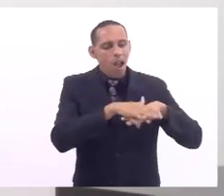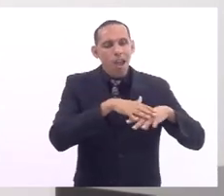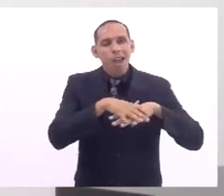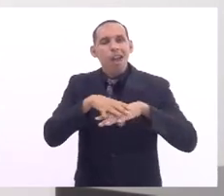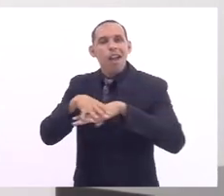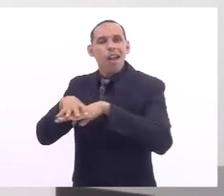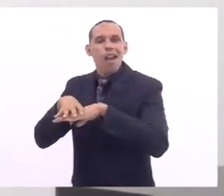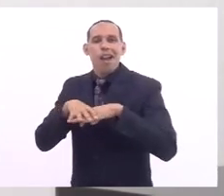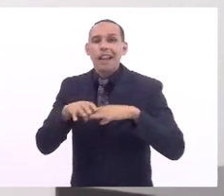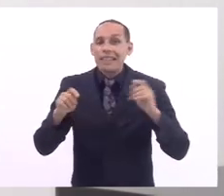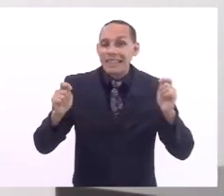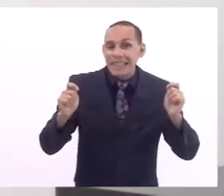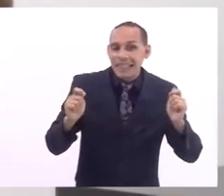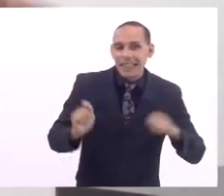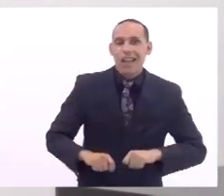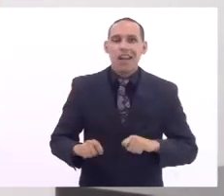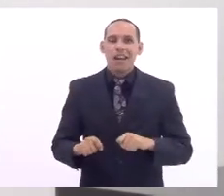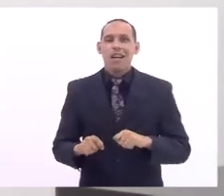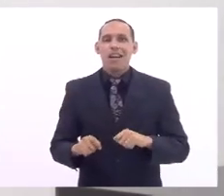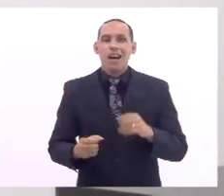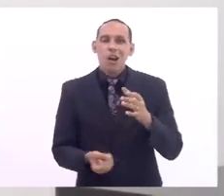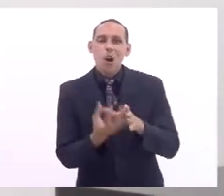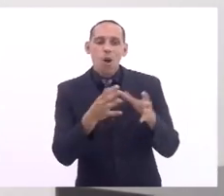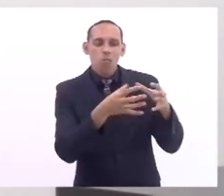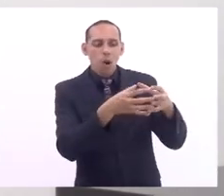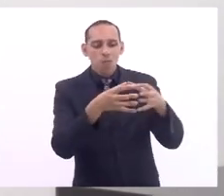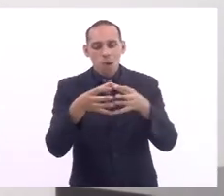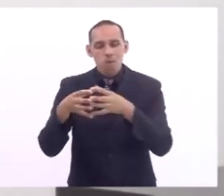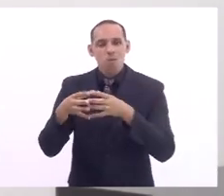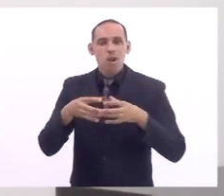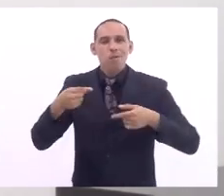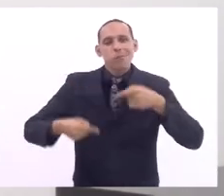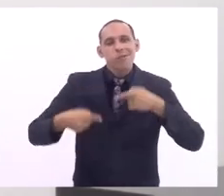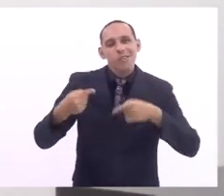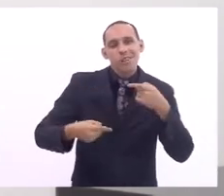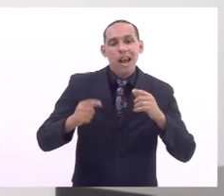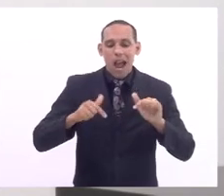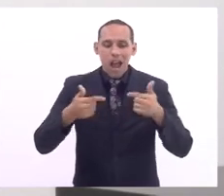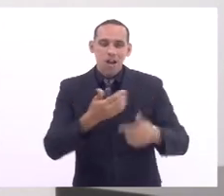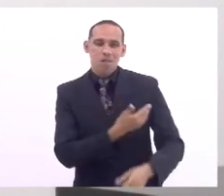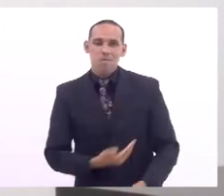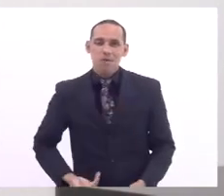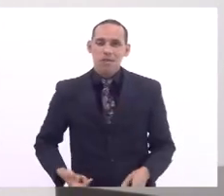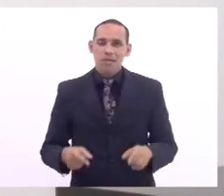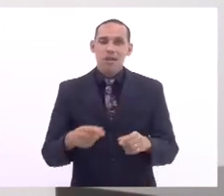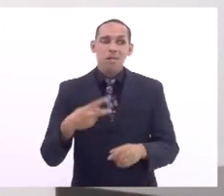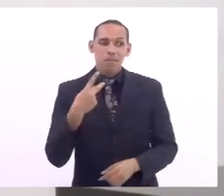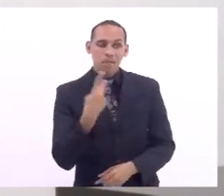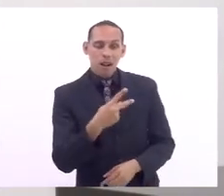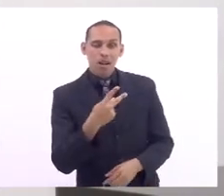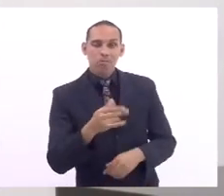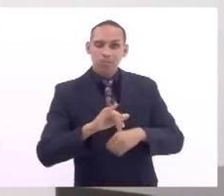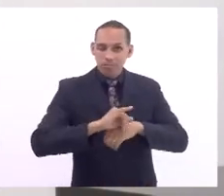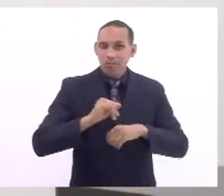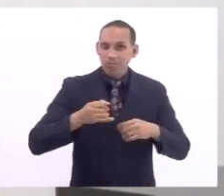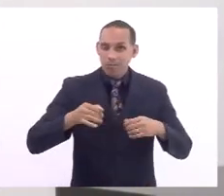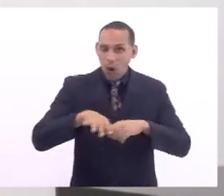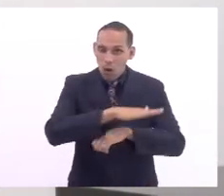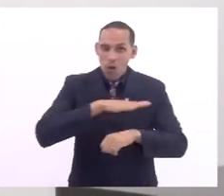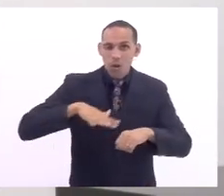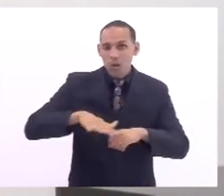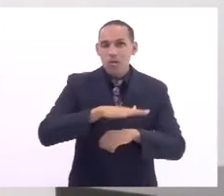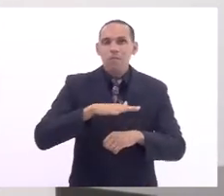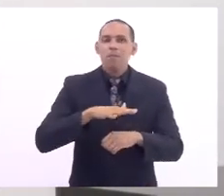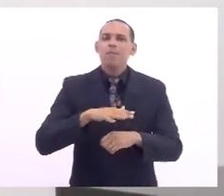que possibilitam a construção coletiva de políticas e ações públicas para a Metrópole né Eu acho que isso Responde